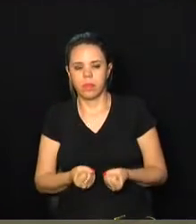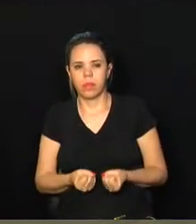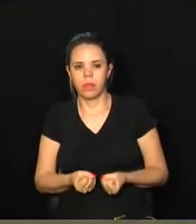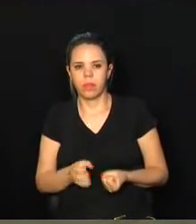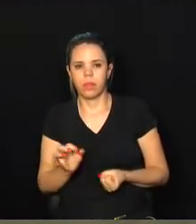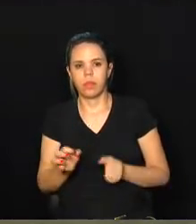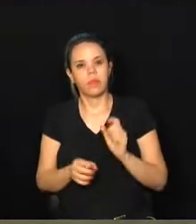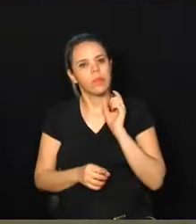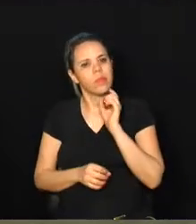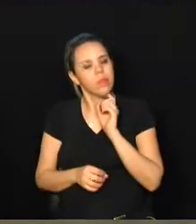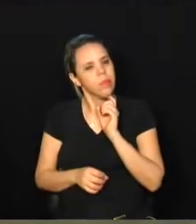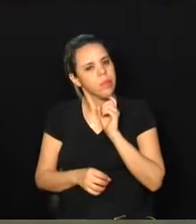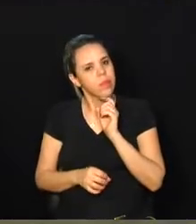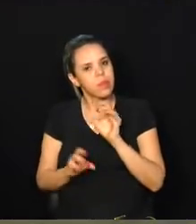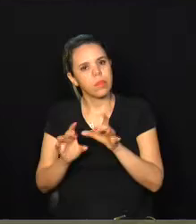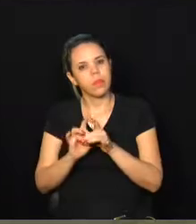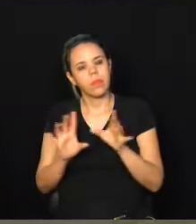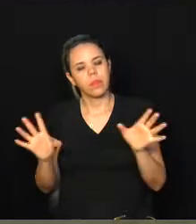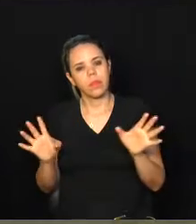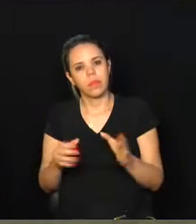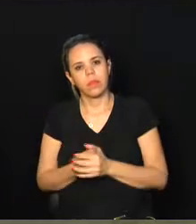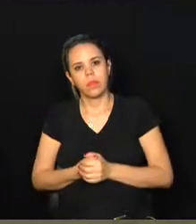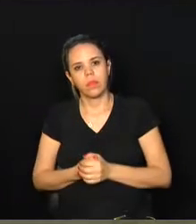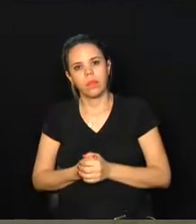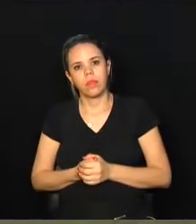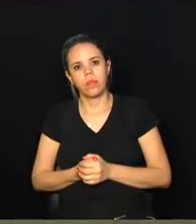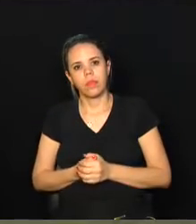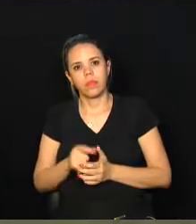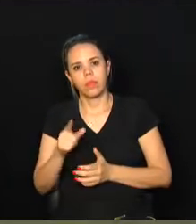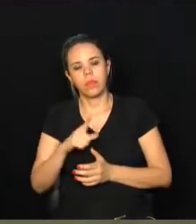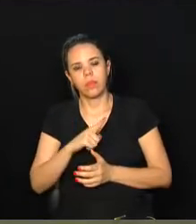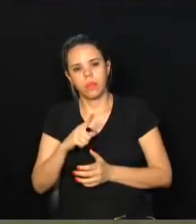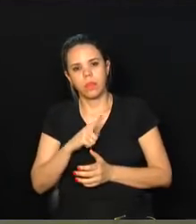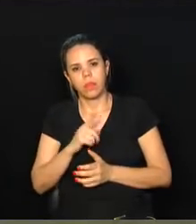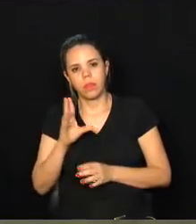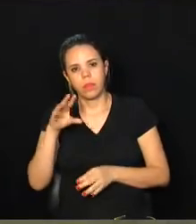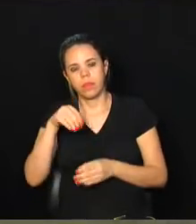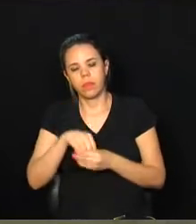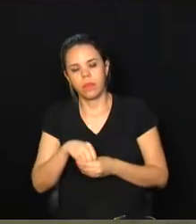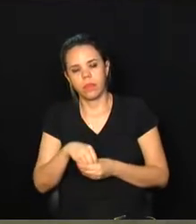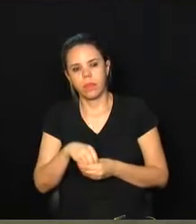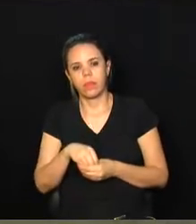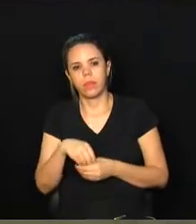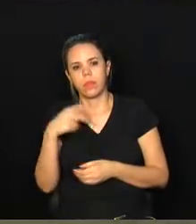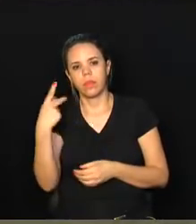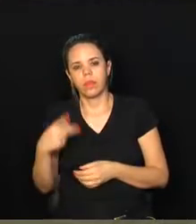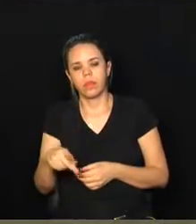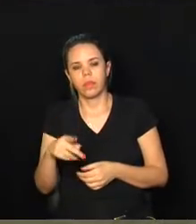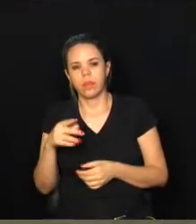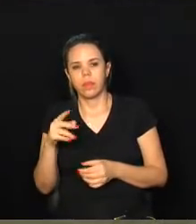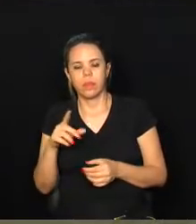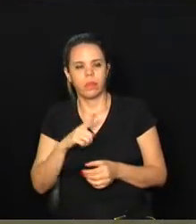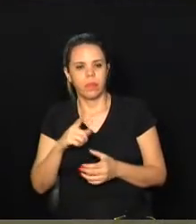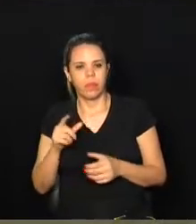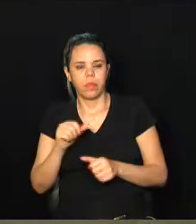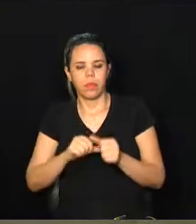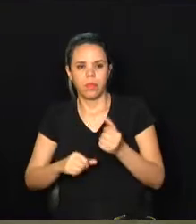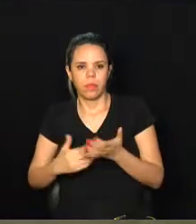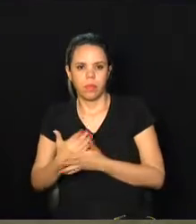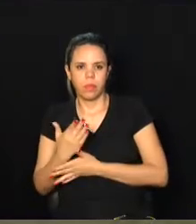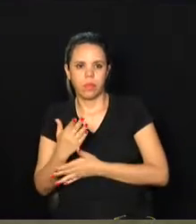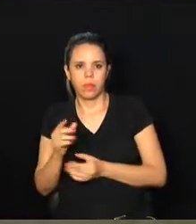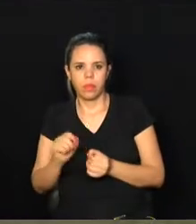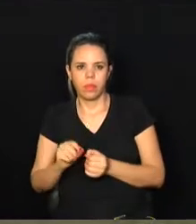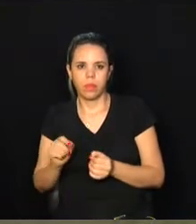certo e libera se você estiver dentro vamos dizer, daquela caixa que ele autorizou, você